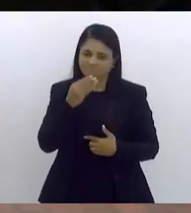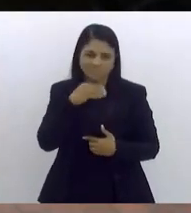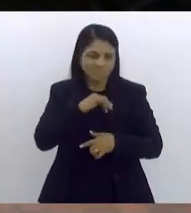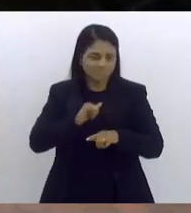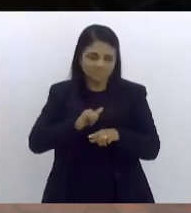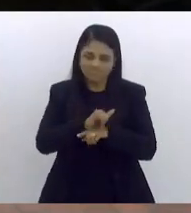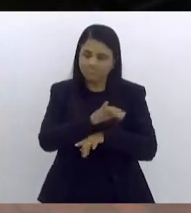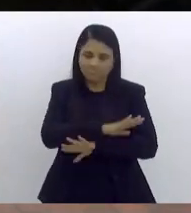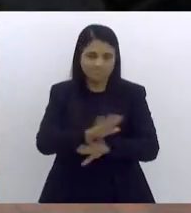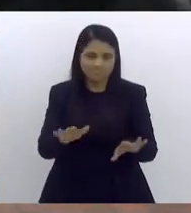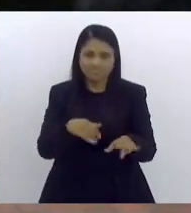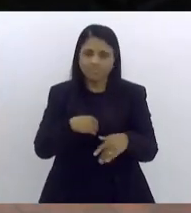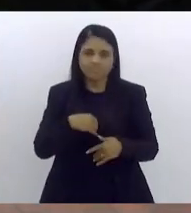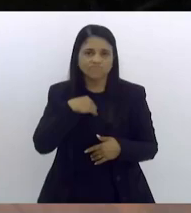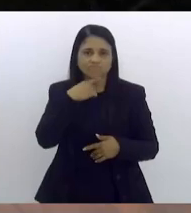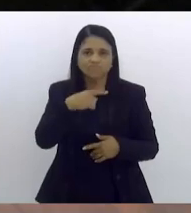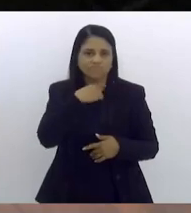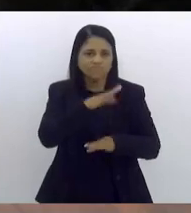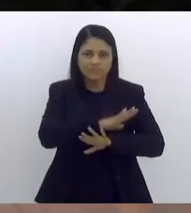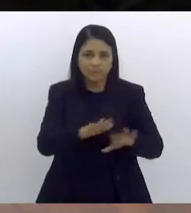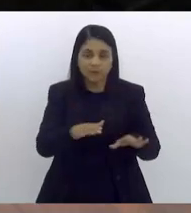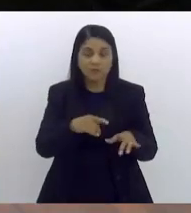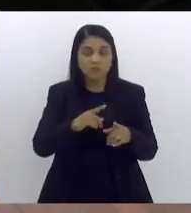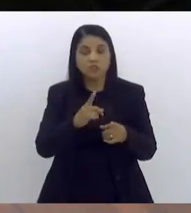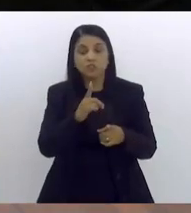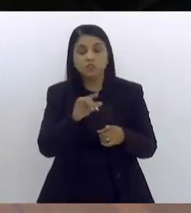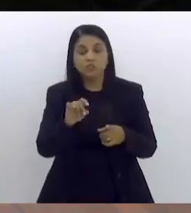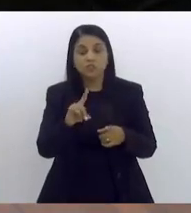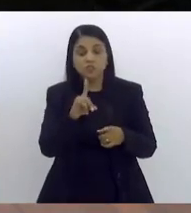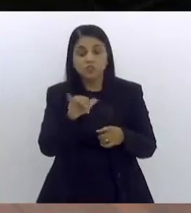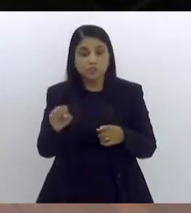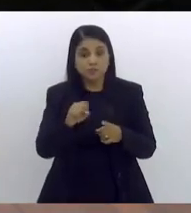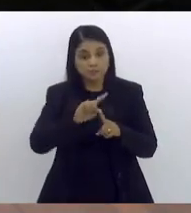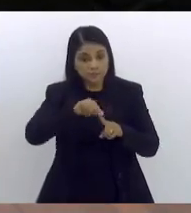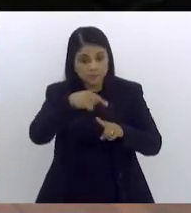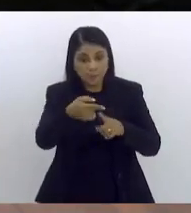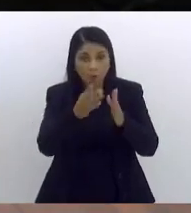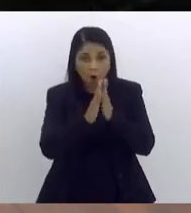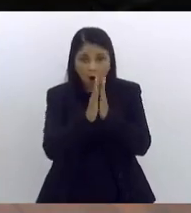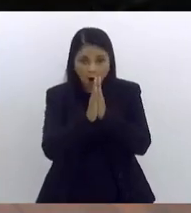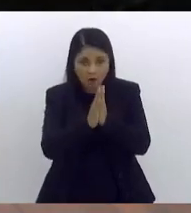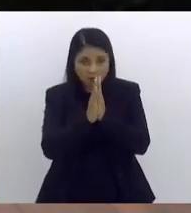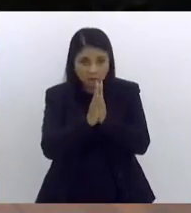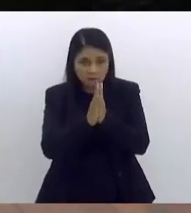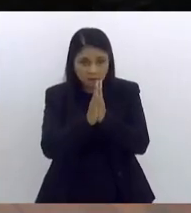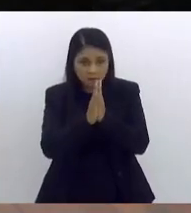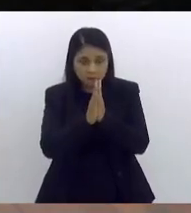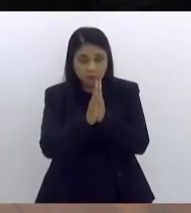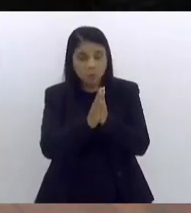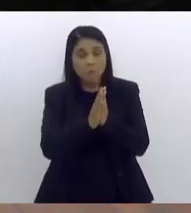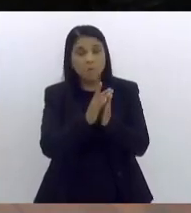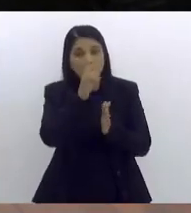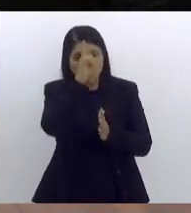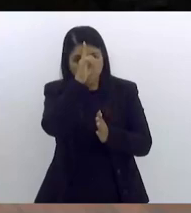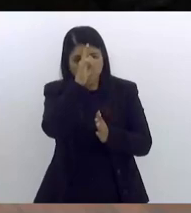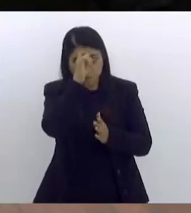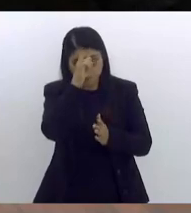oração, ou dias após a oração, aquela pessoa que estava condenada à